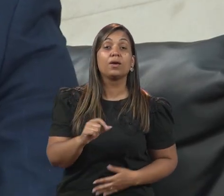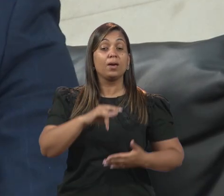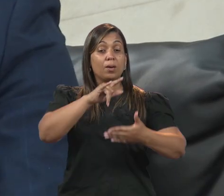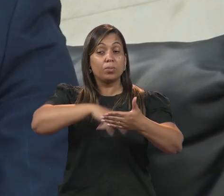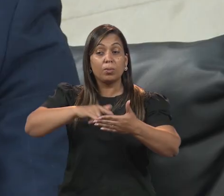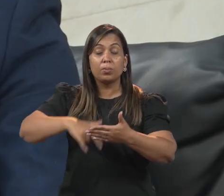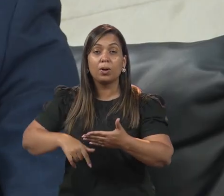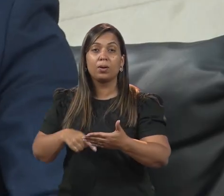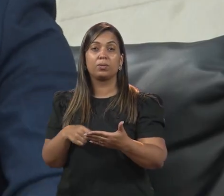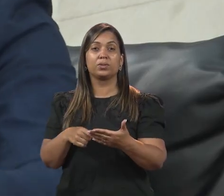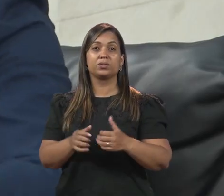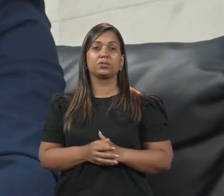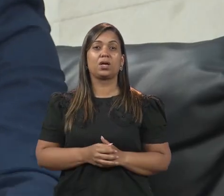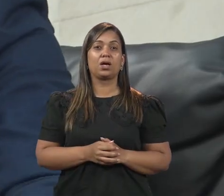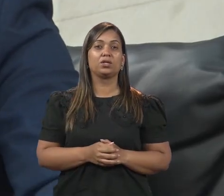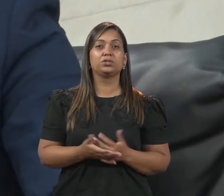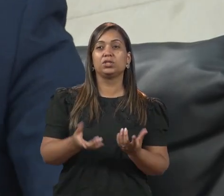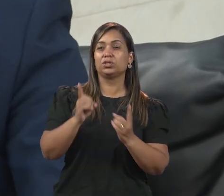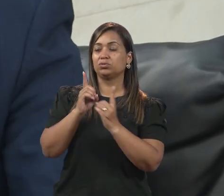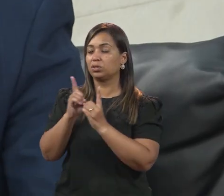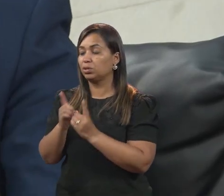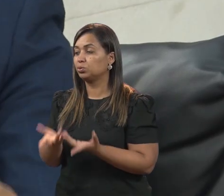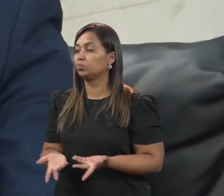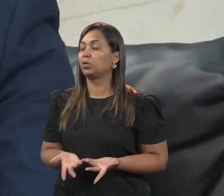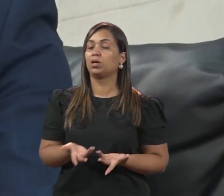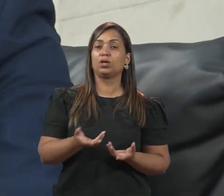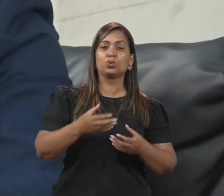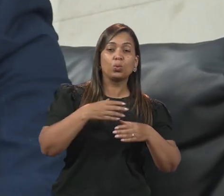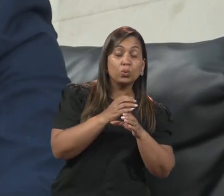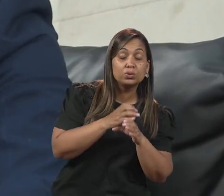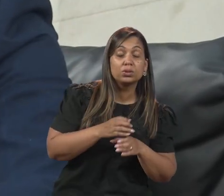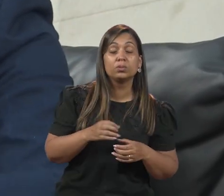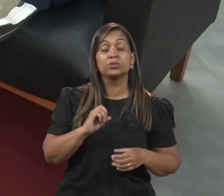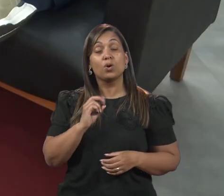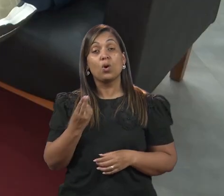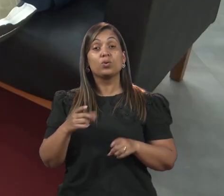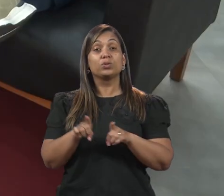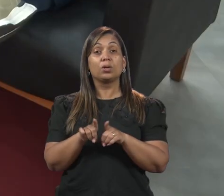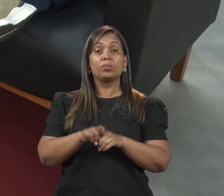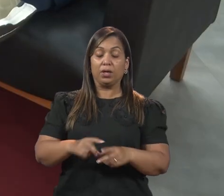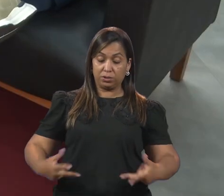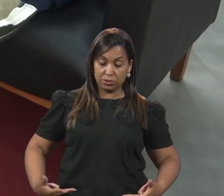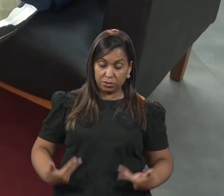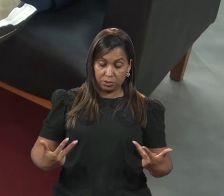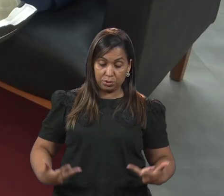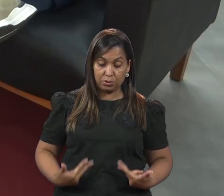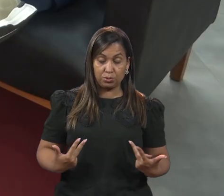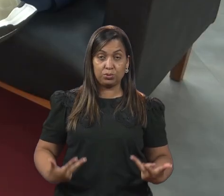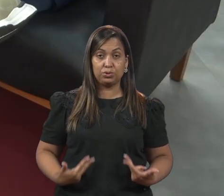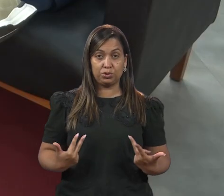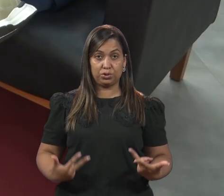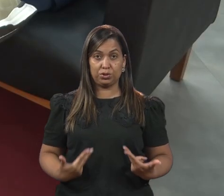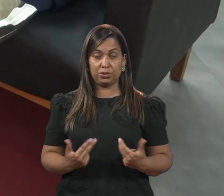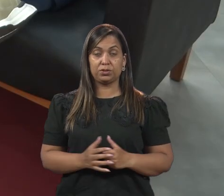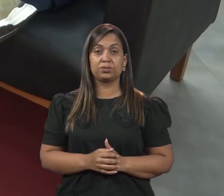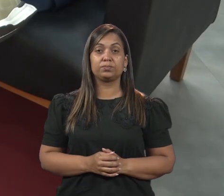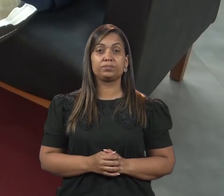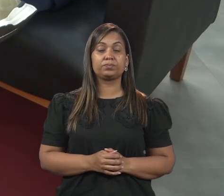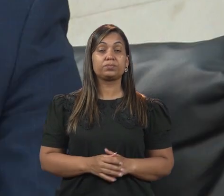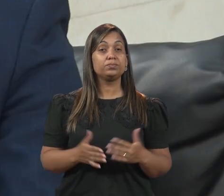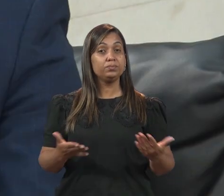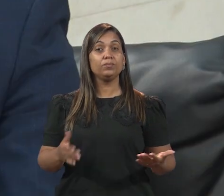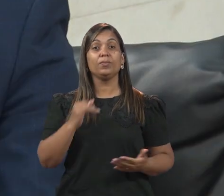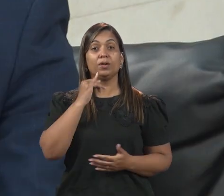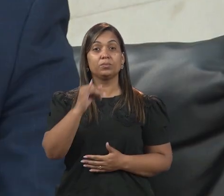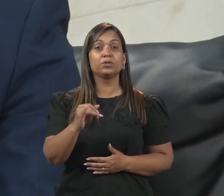listagem, seja de consultas, seja de exames ou até mesmo de cirurgias na rede pública municipal. Eu